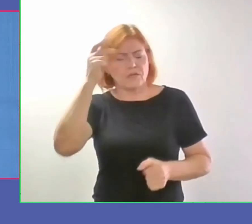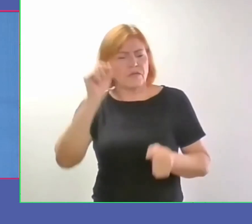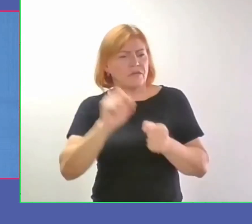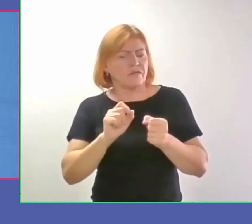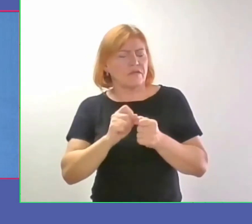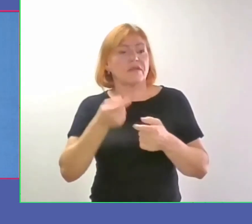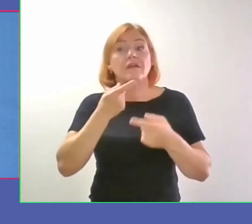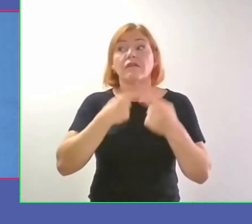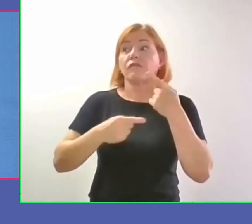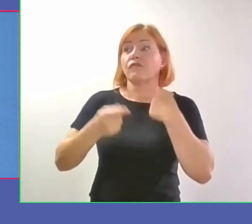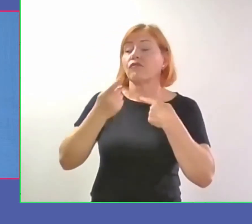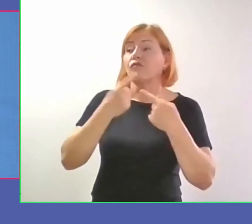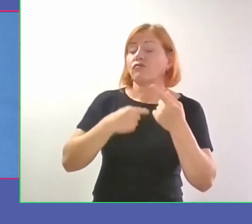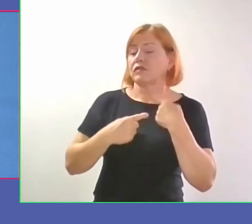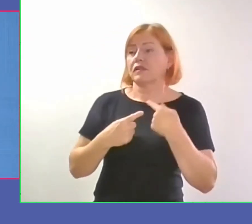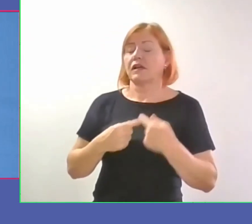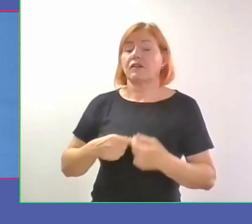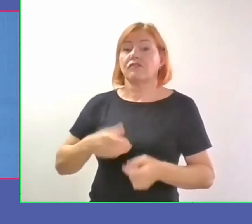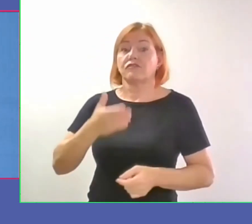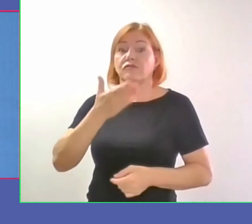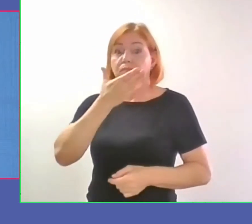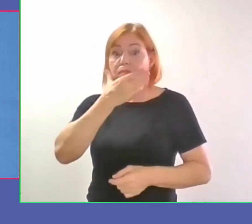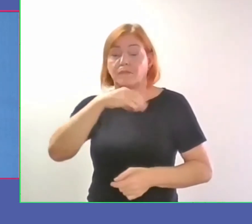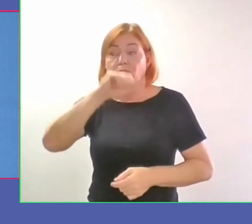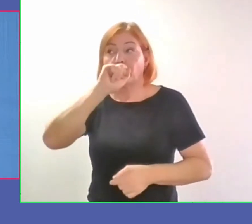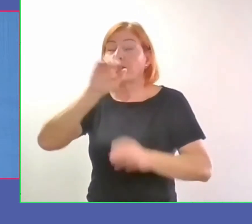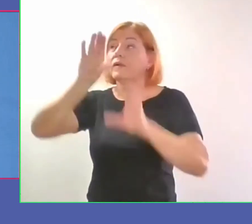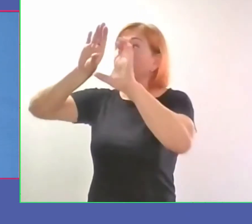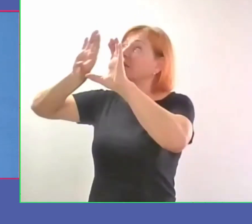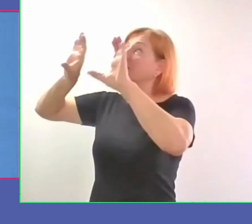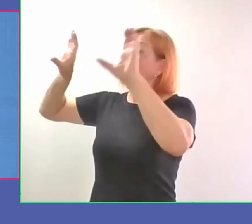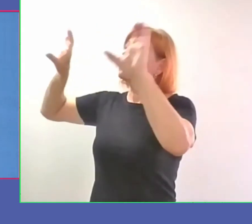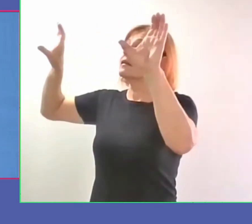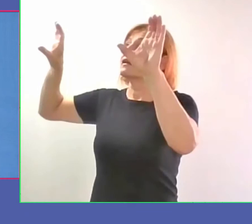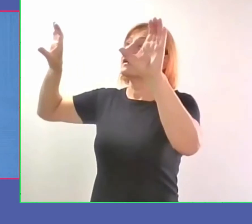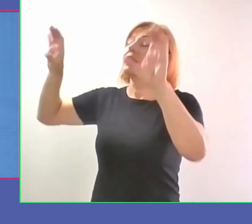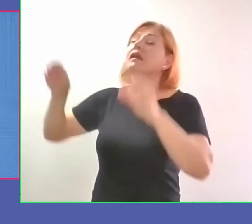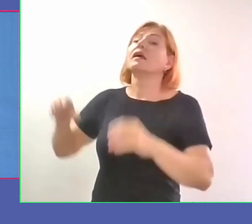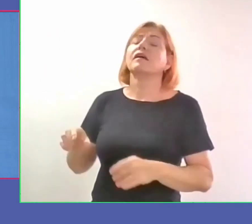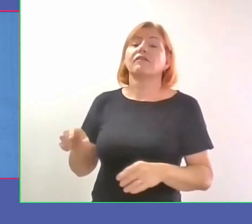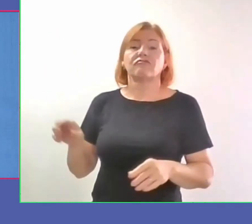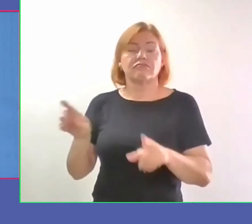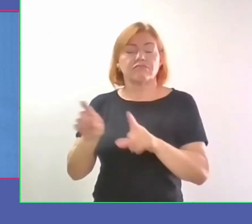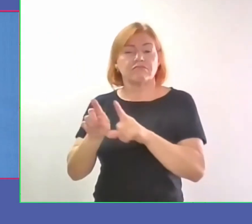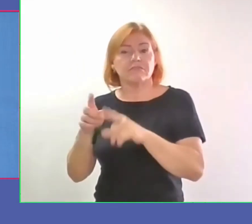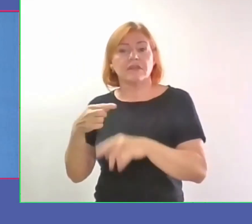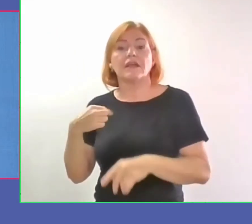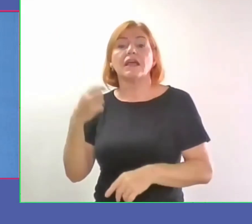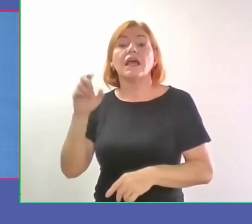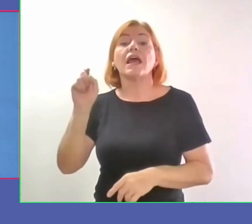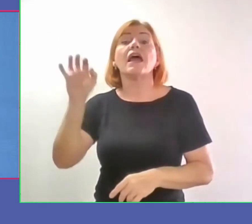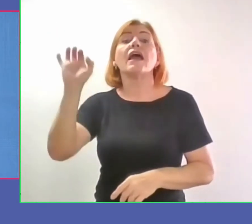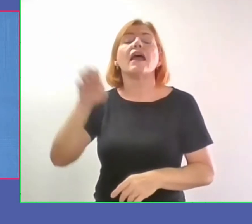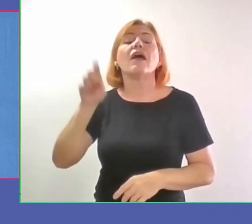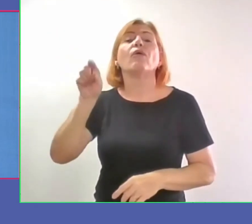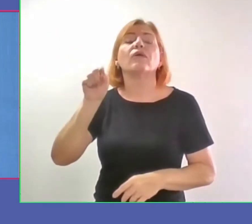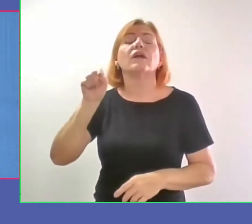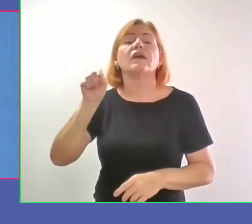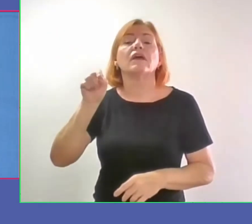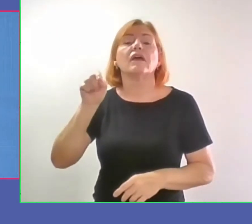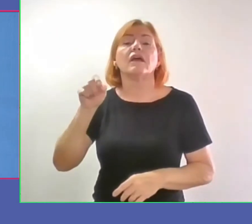irmã e mãe. O nosso Senhor Jesus Cristo, ele foi enviado, ele é o ungido de Deus